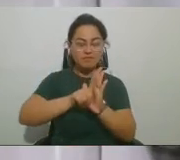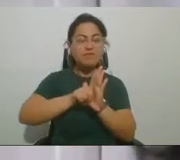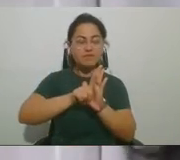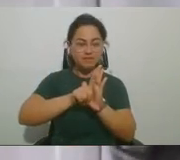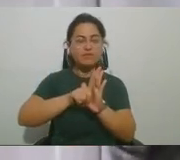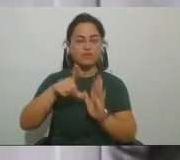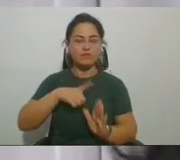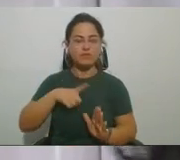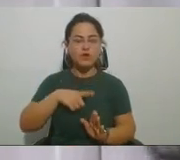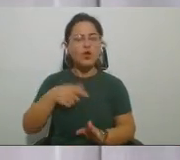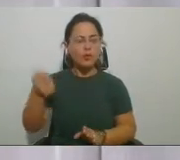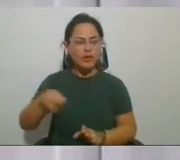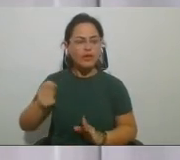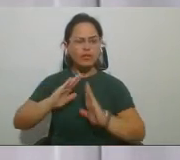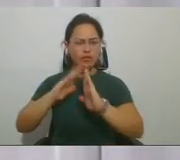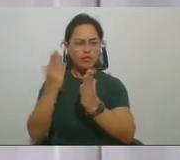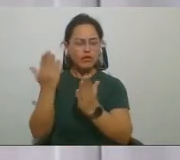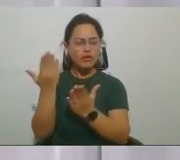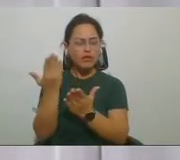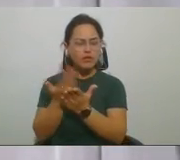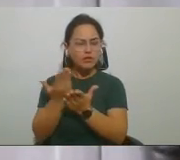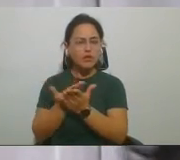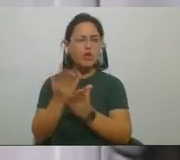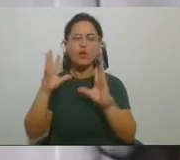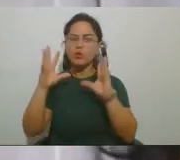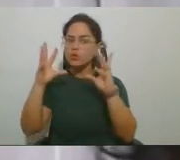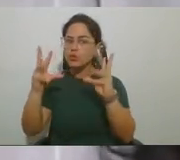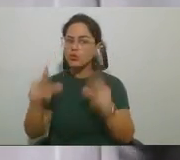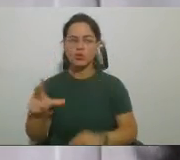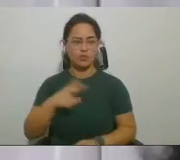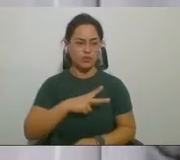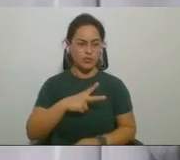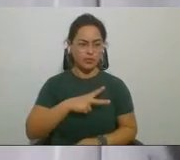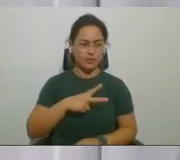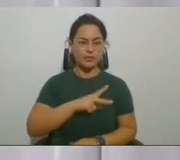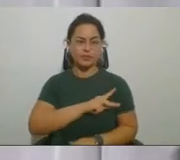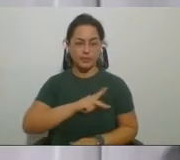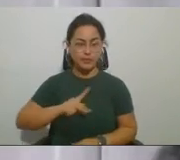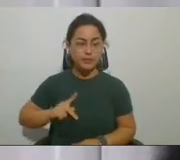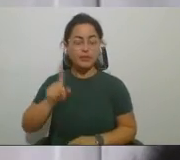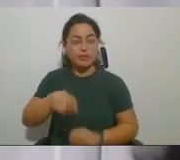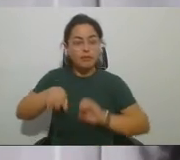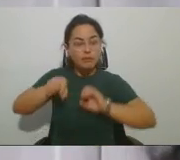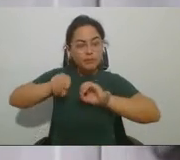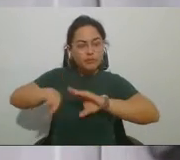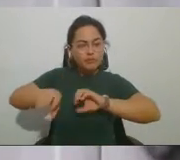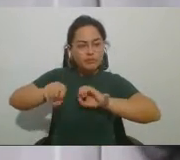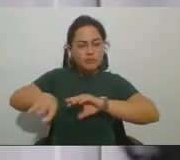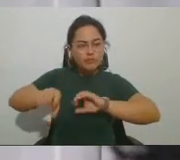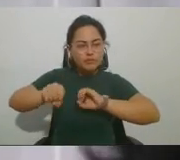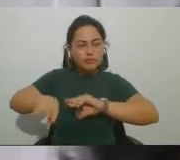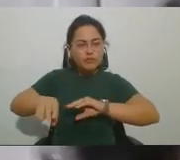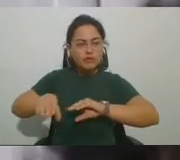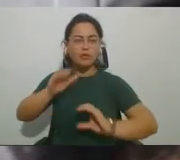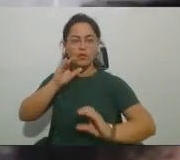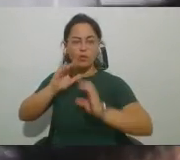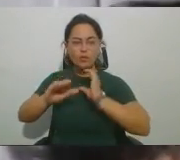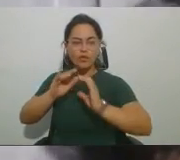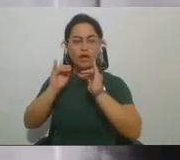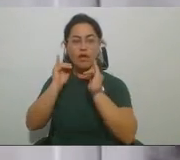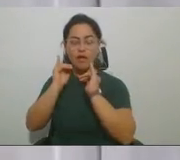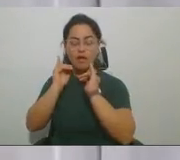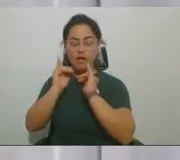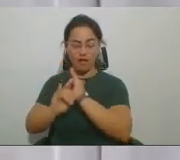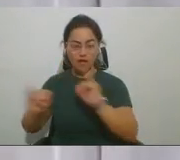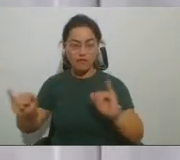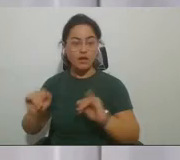todos os estabelecimentos públicos e privados de educar, comunicar,